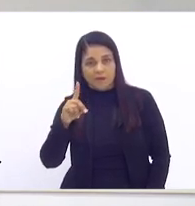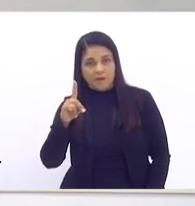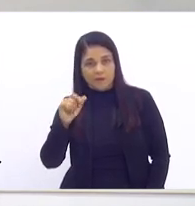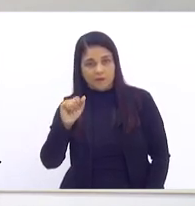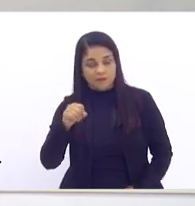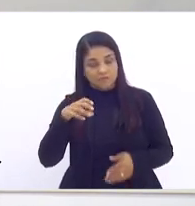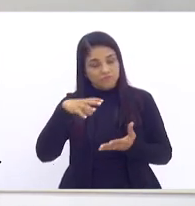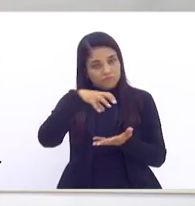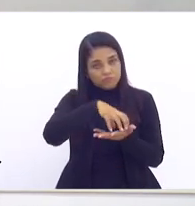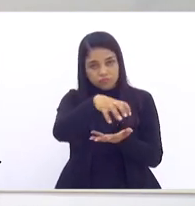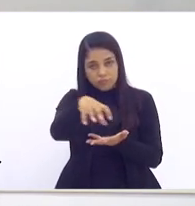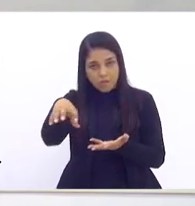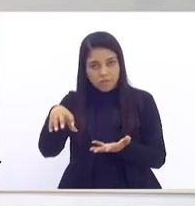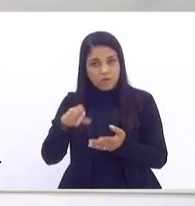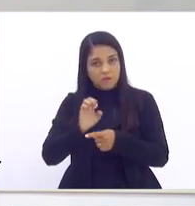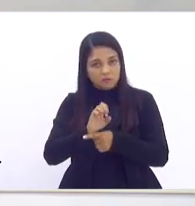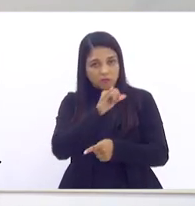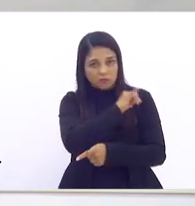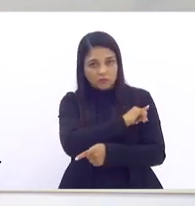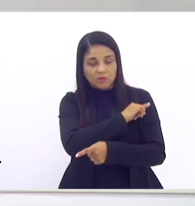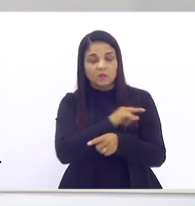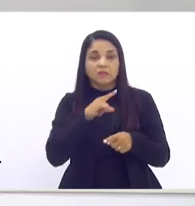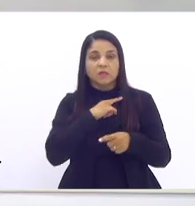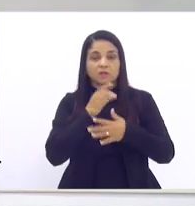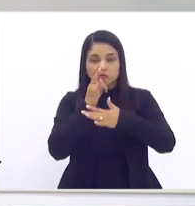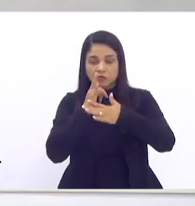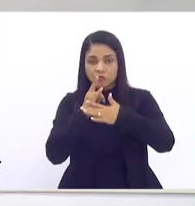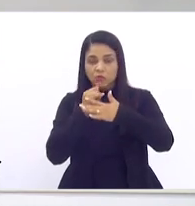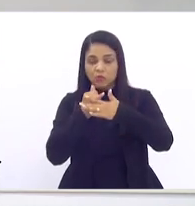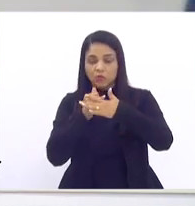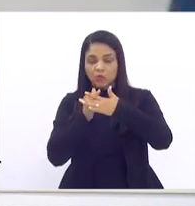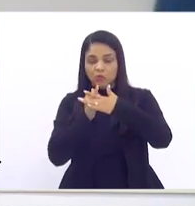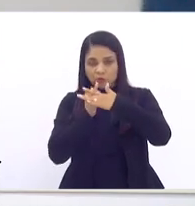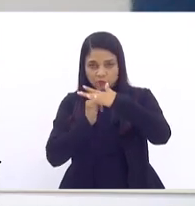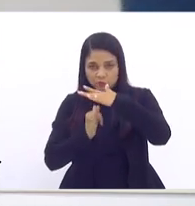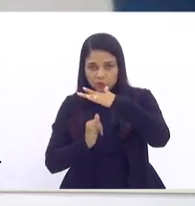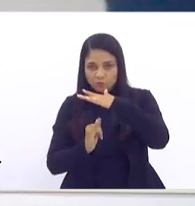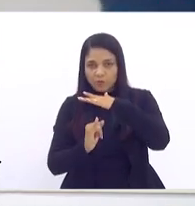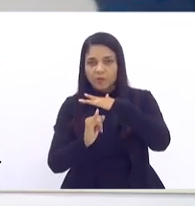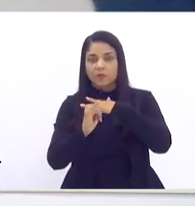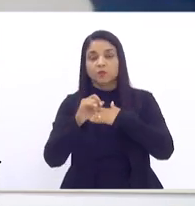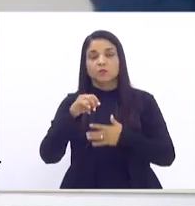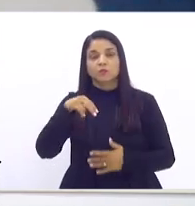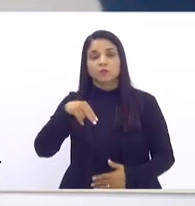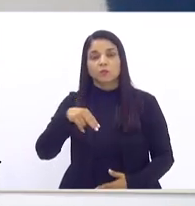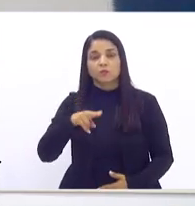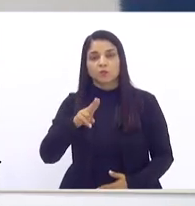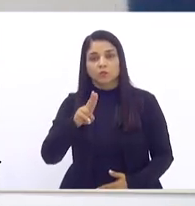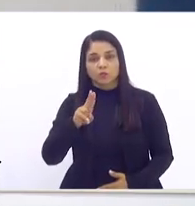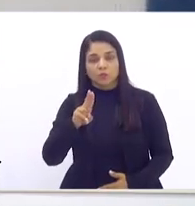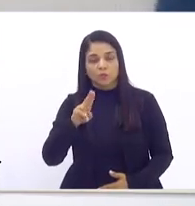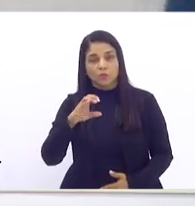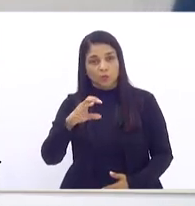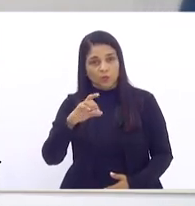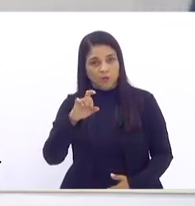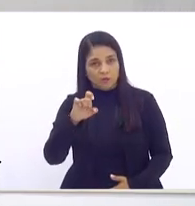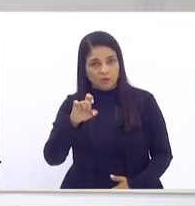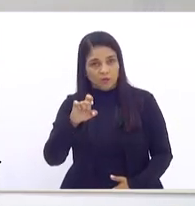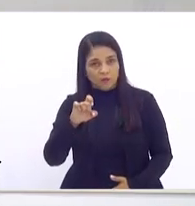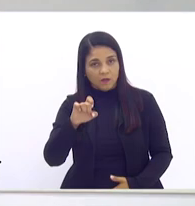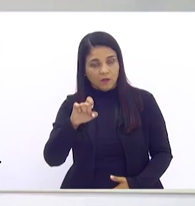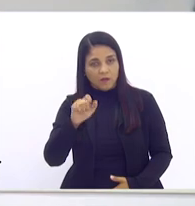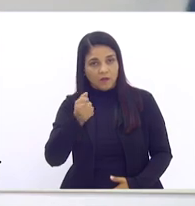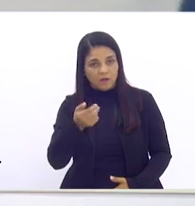complexo lá do submarino nuclear temos temos a nuclear Marinha